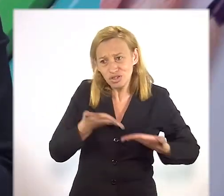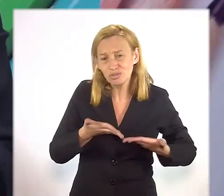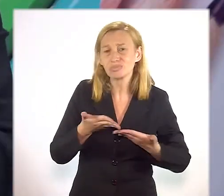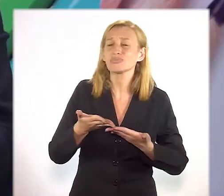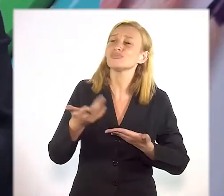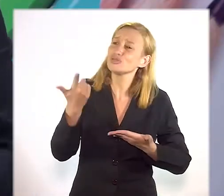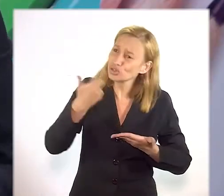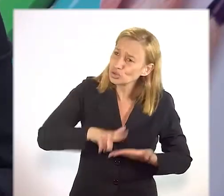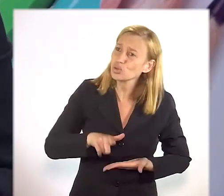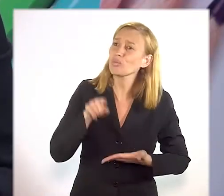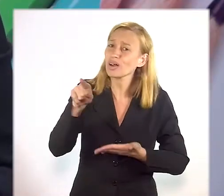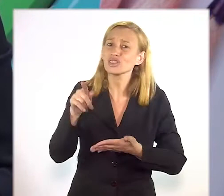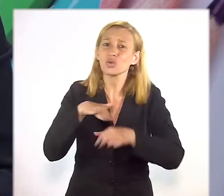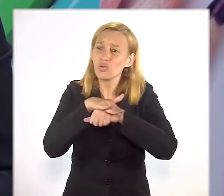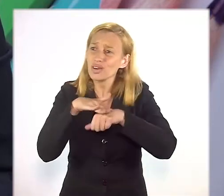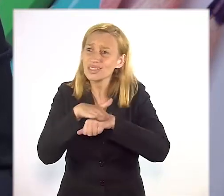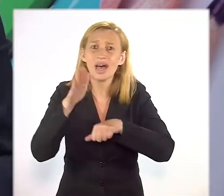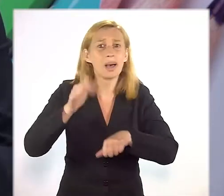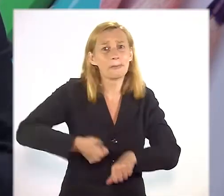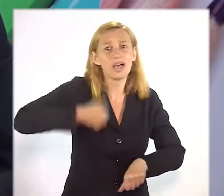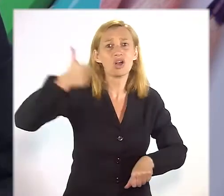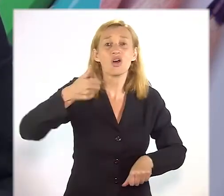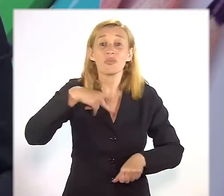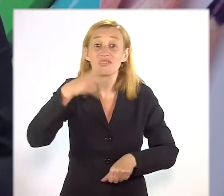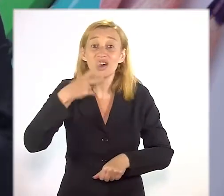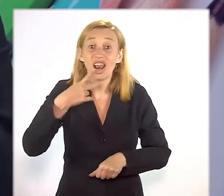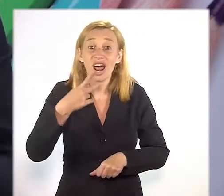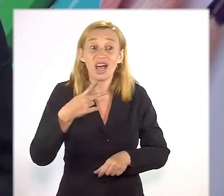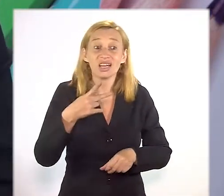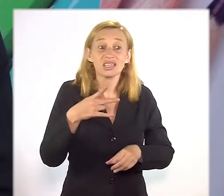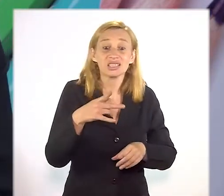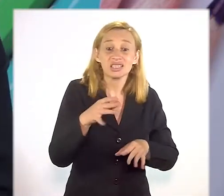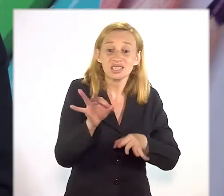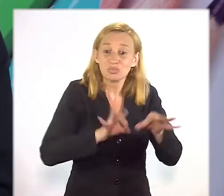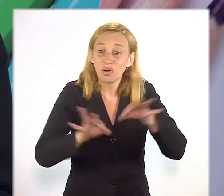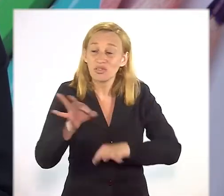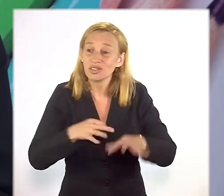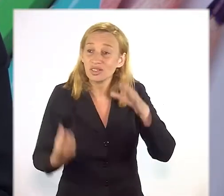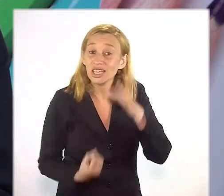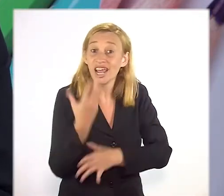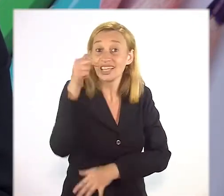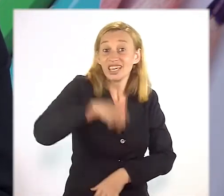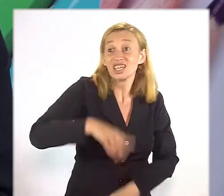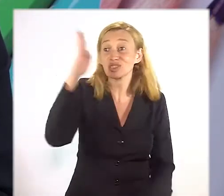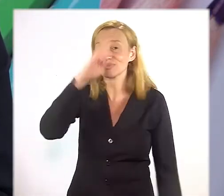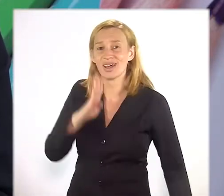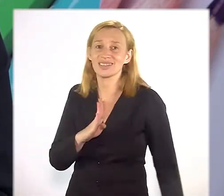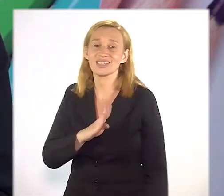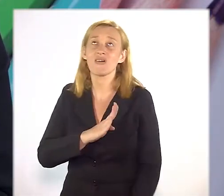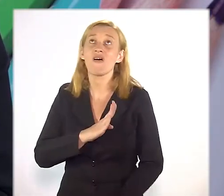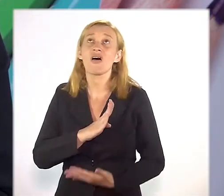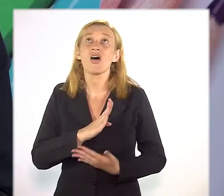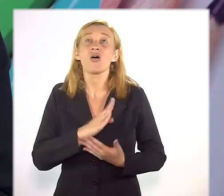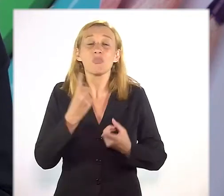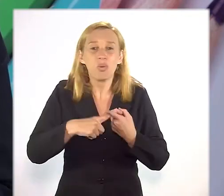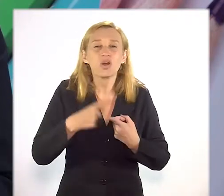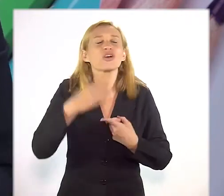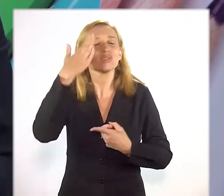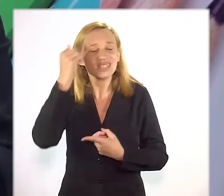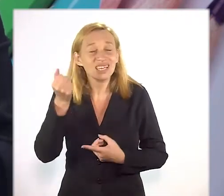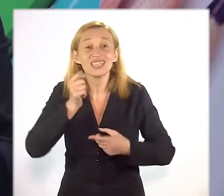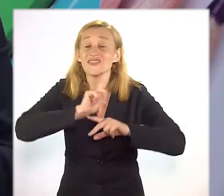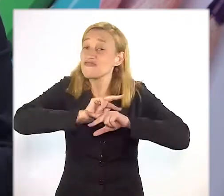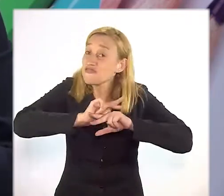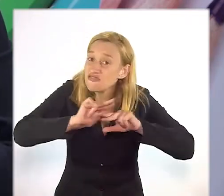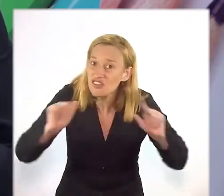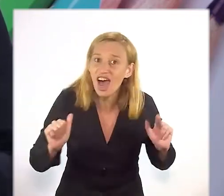chamar mais uma vez você para vir aqui, para conversar, para falar desses projetos que estão sendo realizados aqui no Brasil,